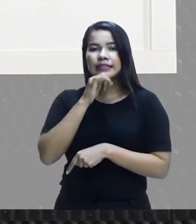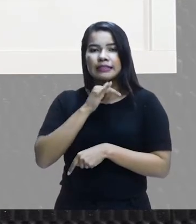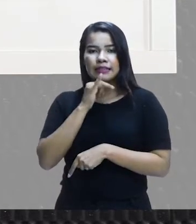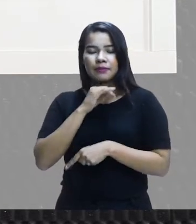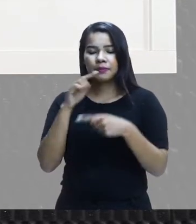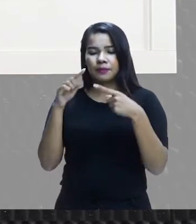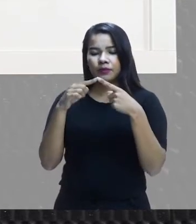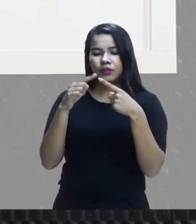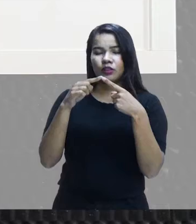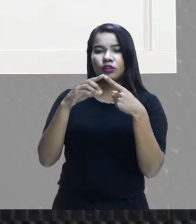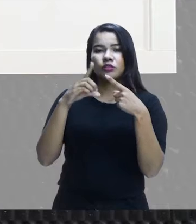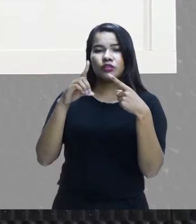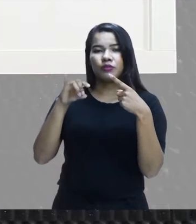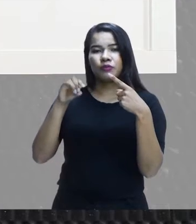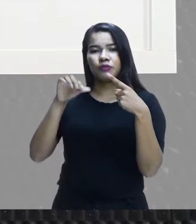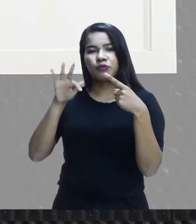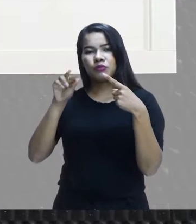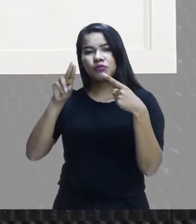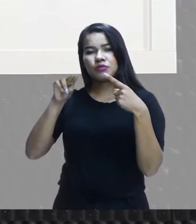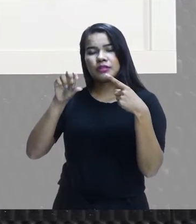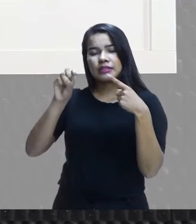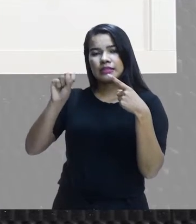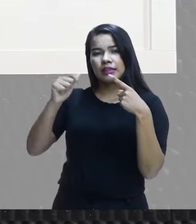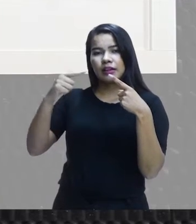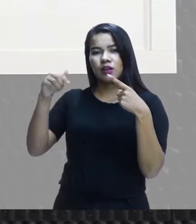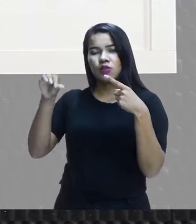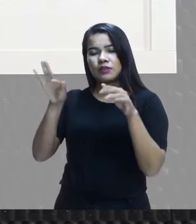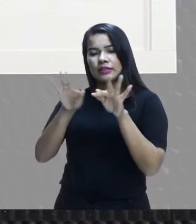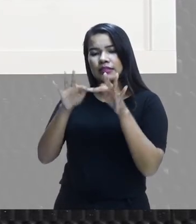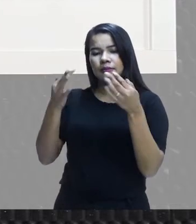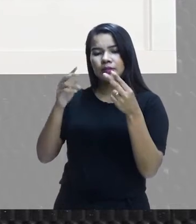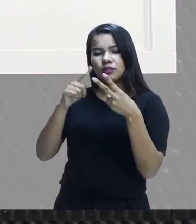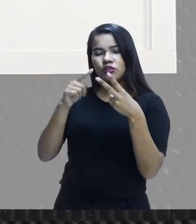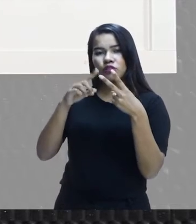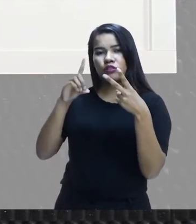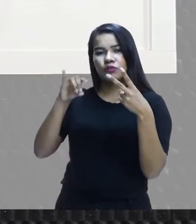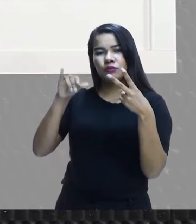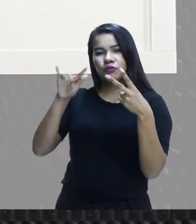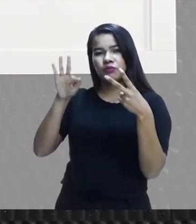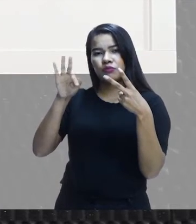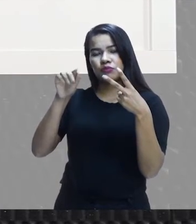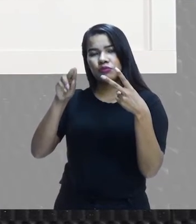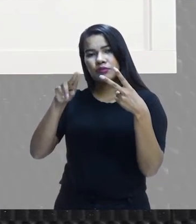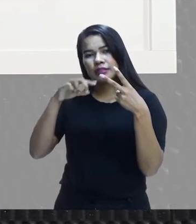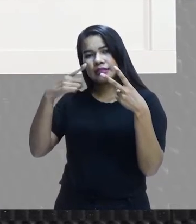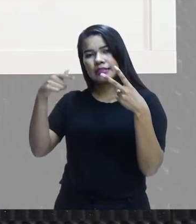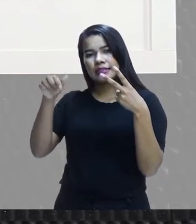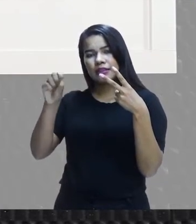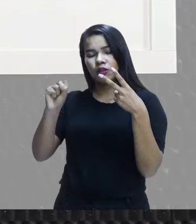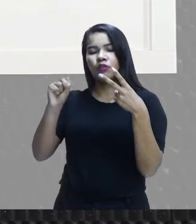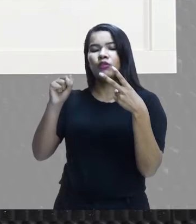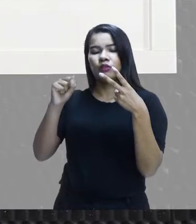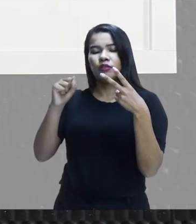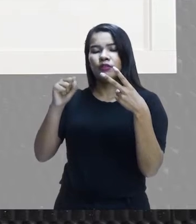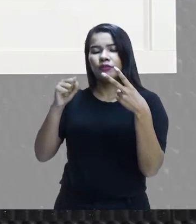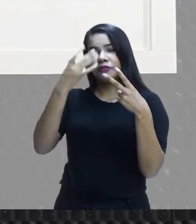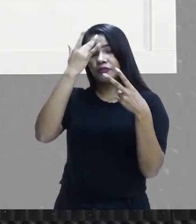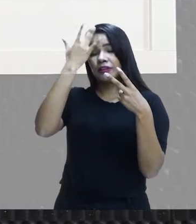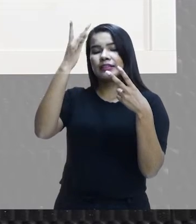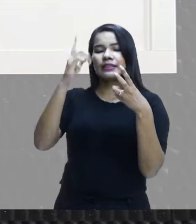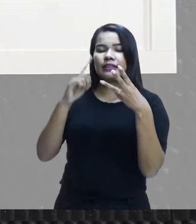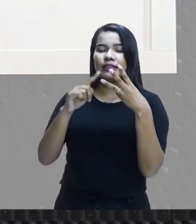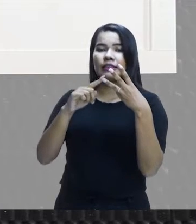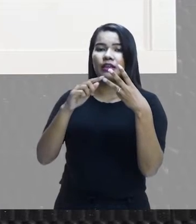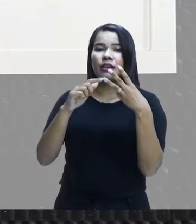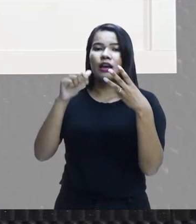tem a difusão simples, a difusão facilitada e a chamada osmose. A osmose, você tem meio de